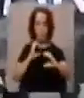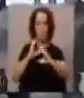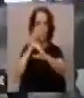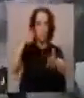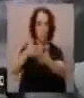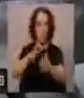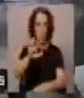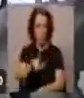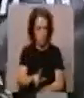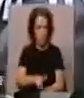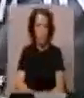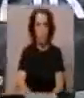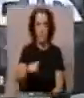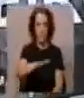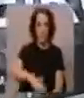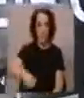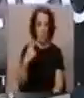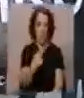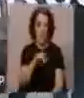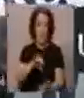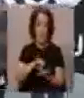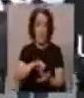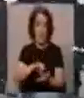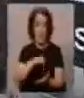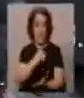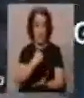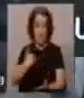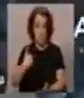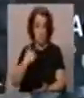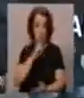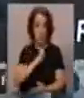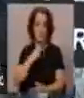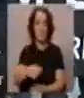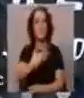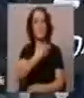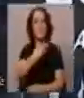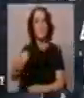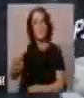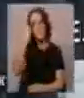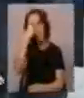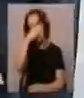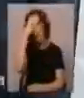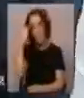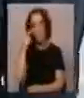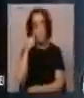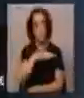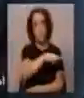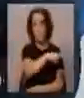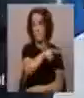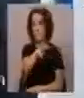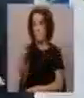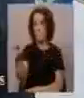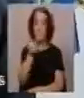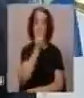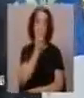Lisboa. Esta Unidade Local de Saúde da Guarda tem num total de cerca de 700 enfermeiros, enfermeiros que, pelo que se vê, estão